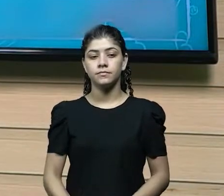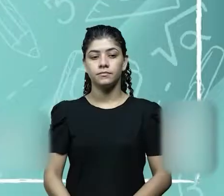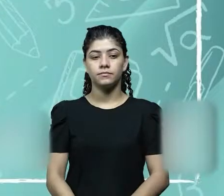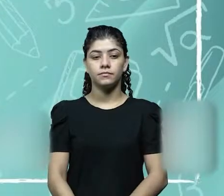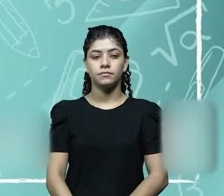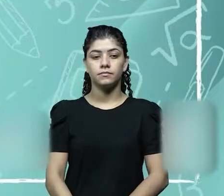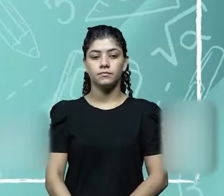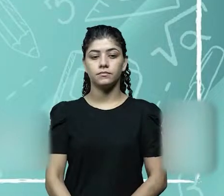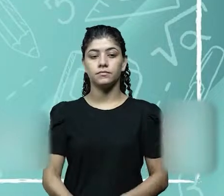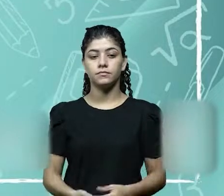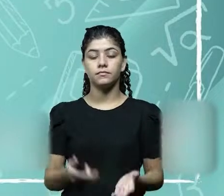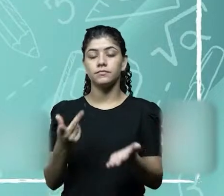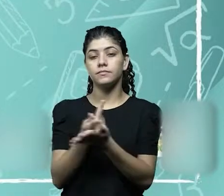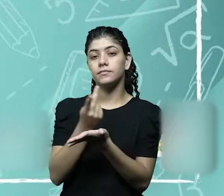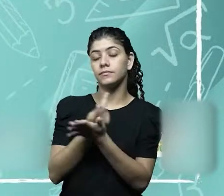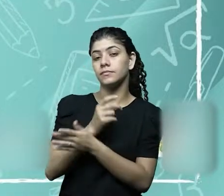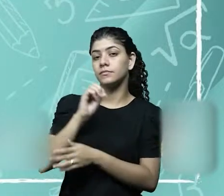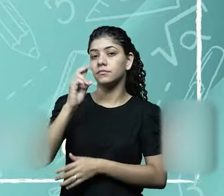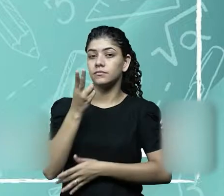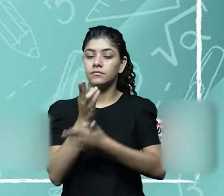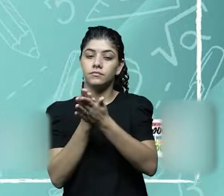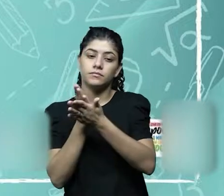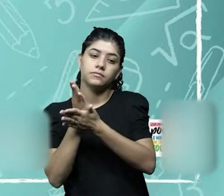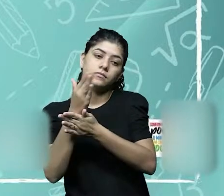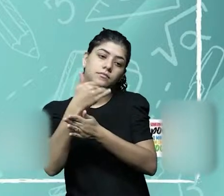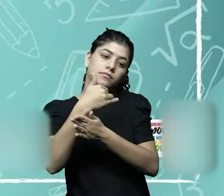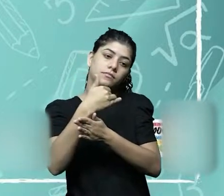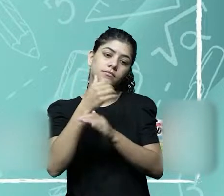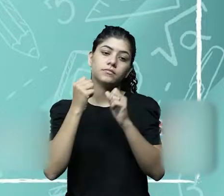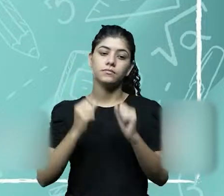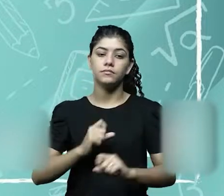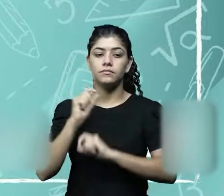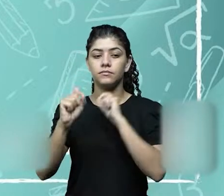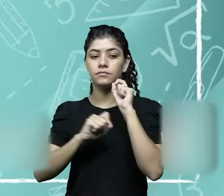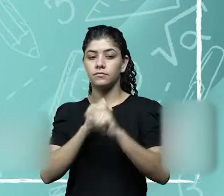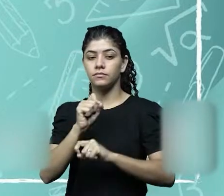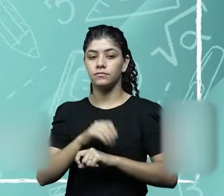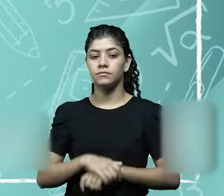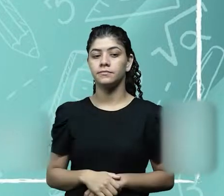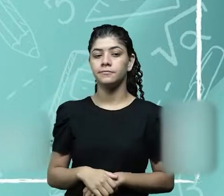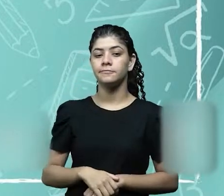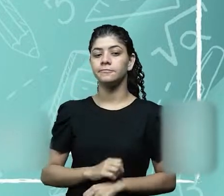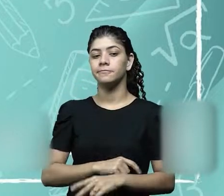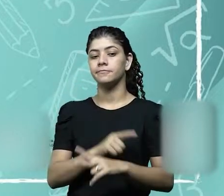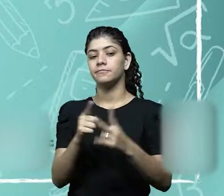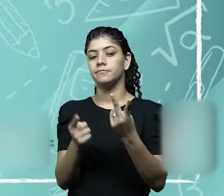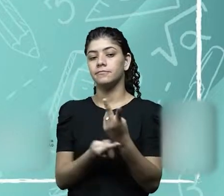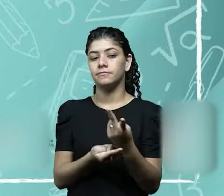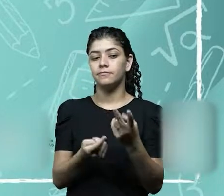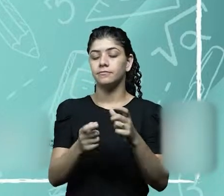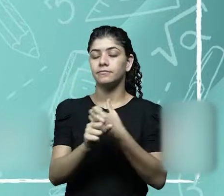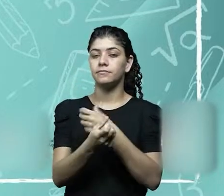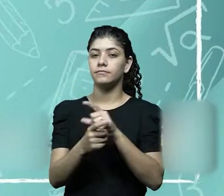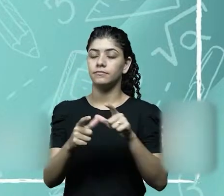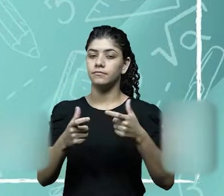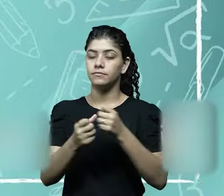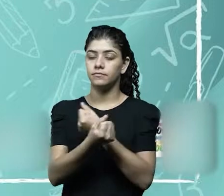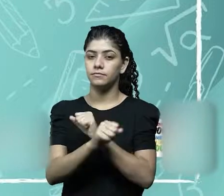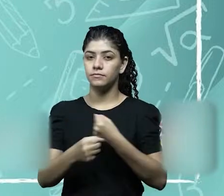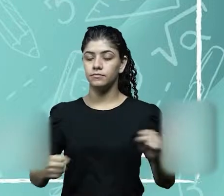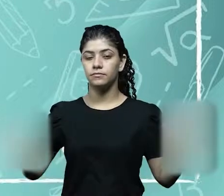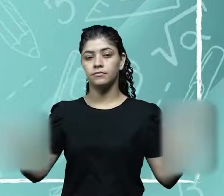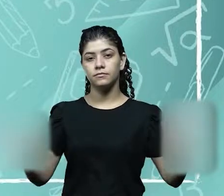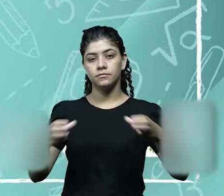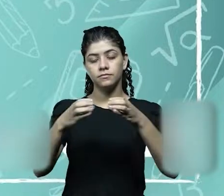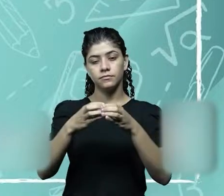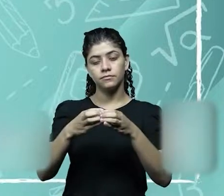erro. Erros ou desvios. Os erros podem ser classificados em dois grandes grupos: erros